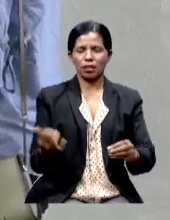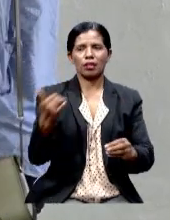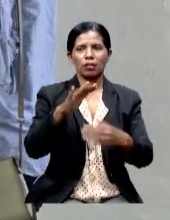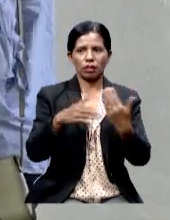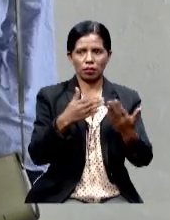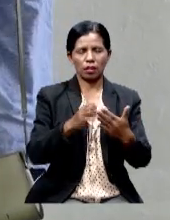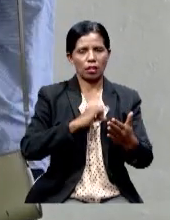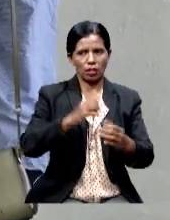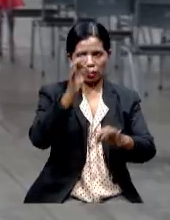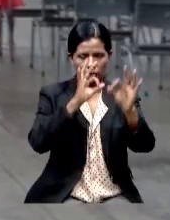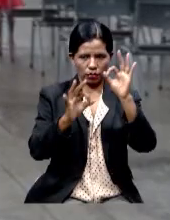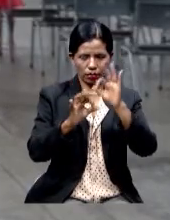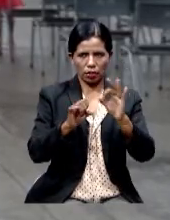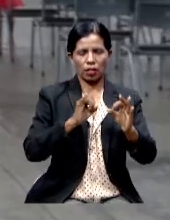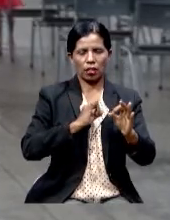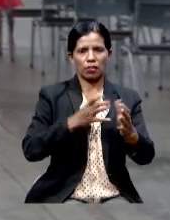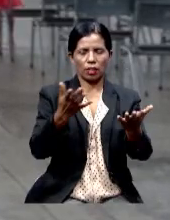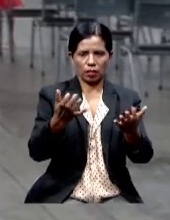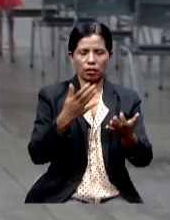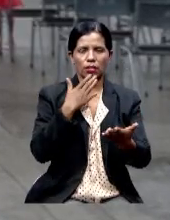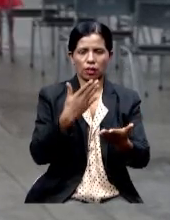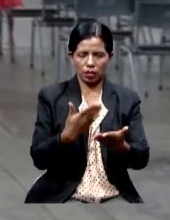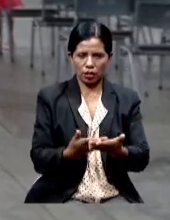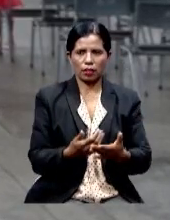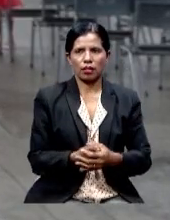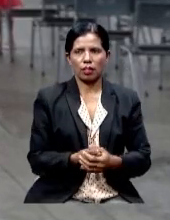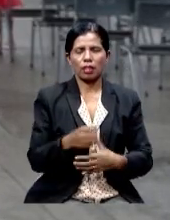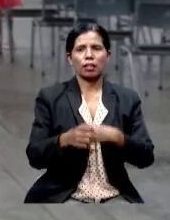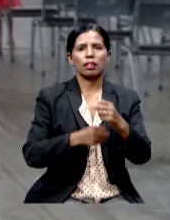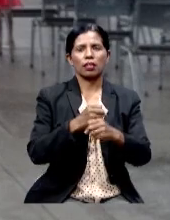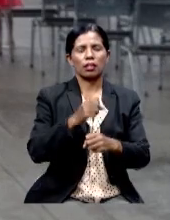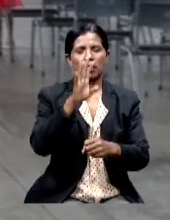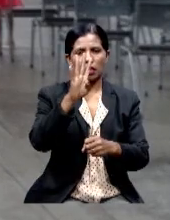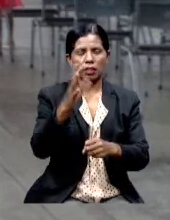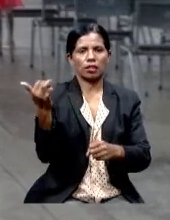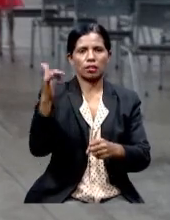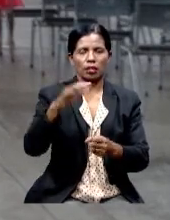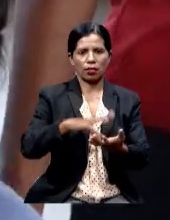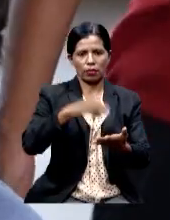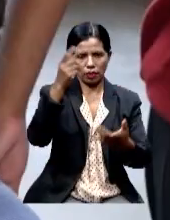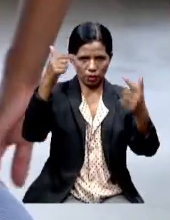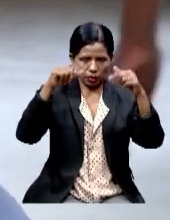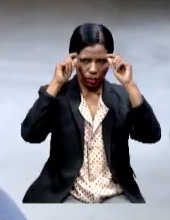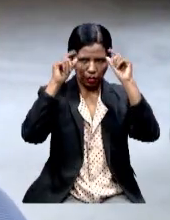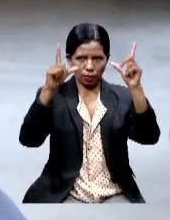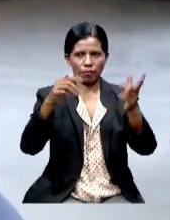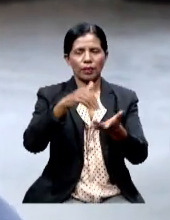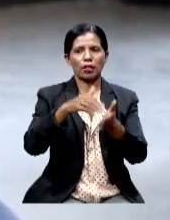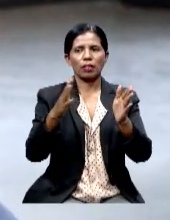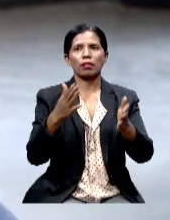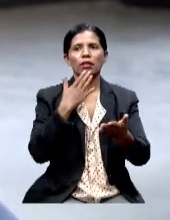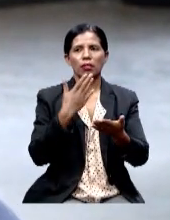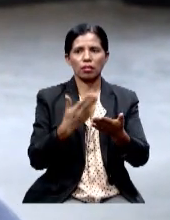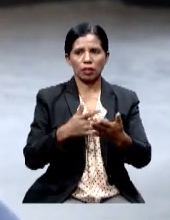ne au fiar katak au expectativa dia kira katak tina hatne ser se conclui ser ne curso e fira falme Timor estudante beneficiário